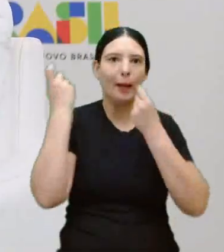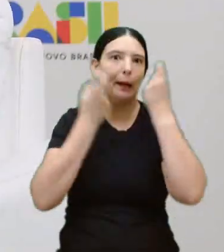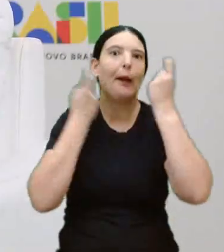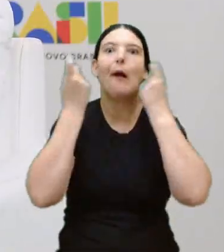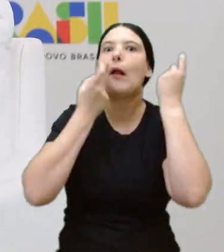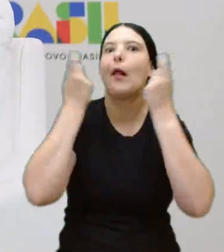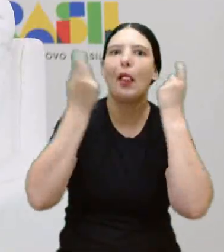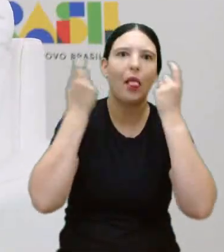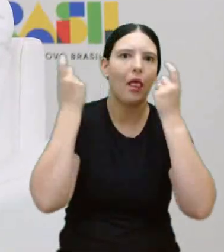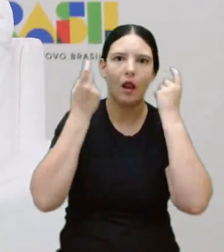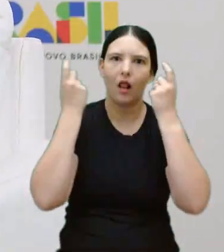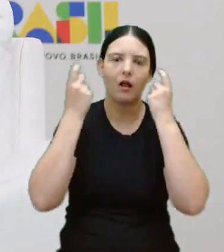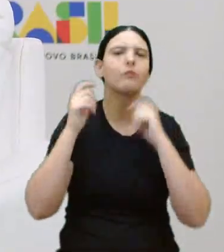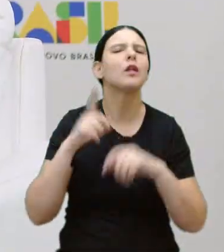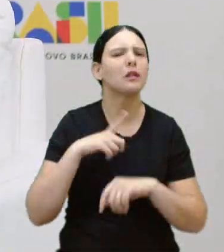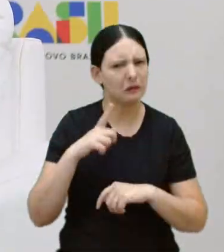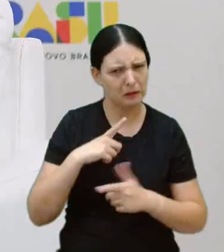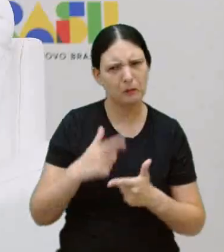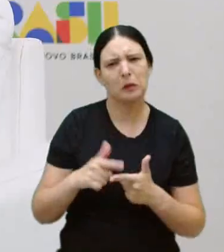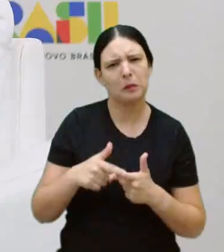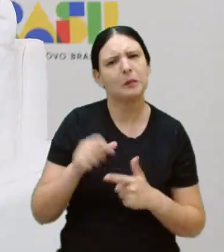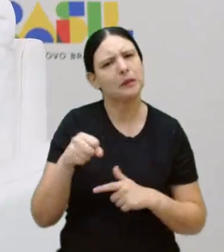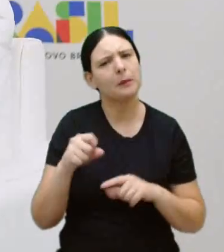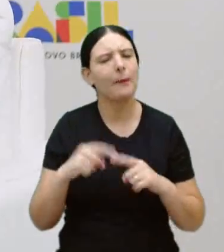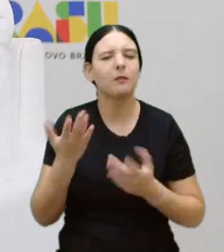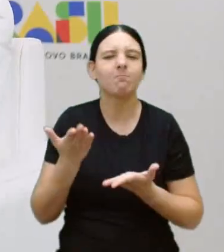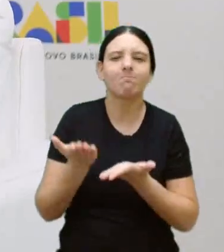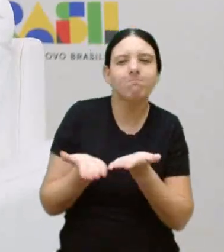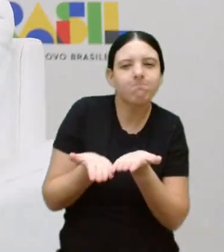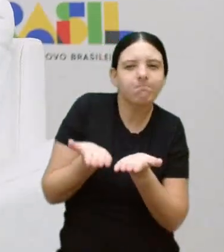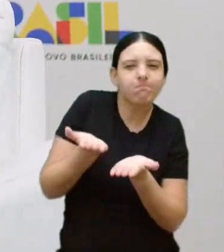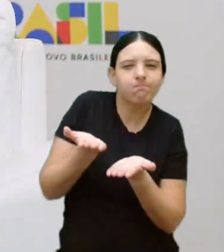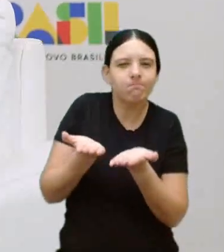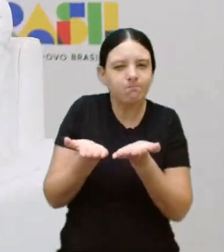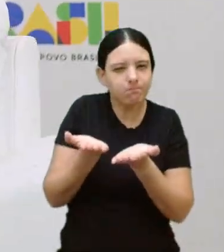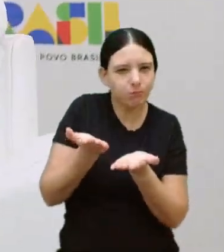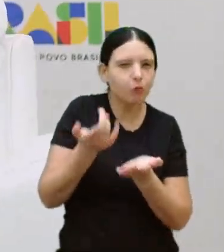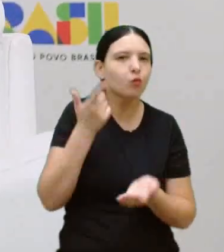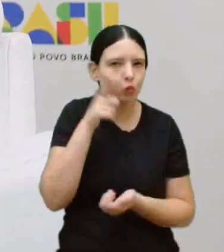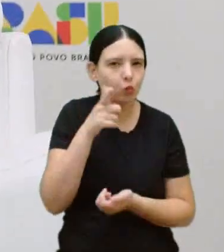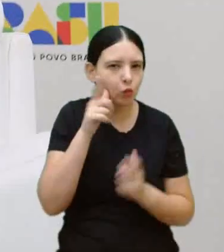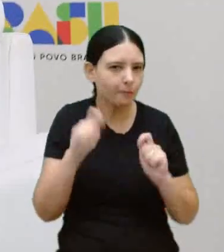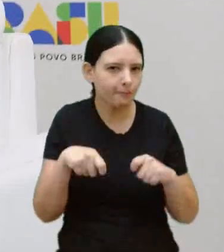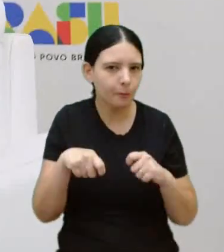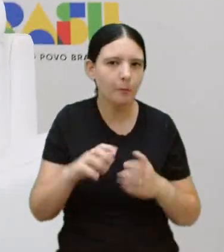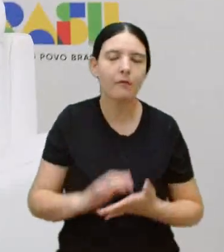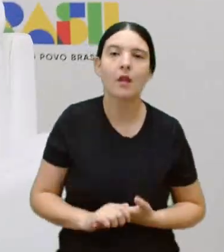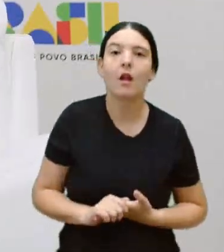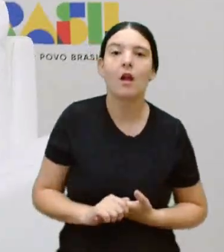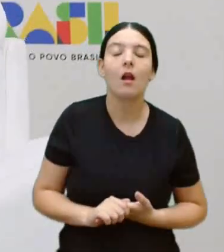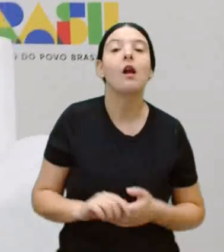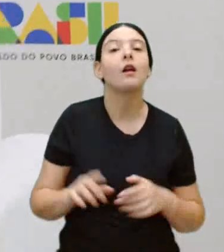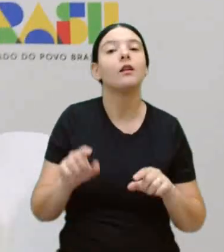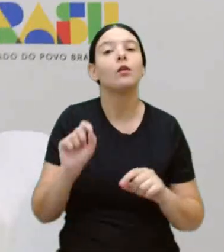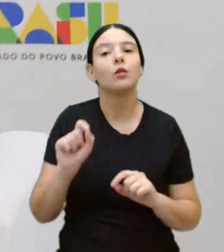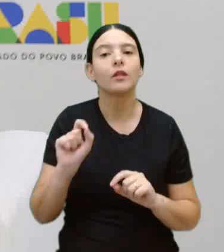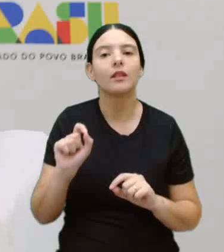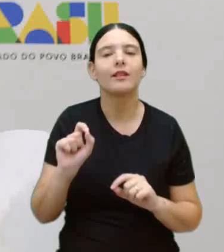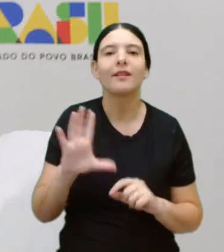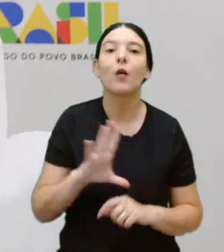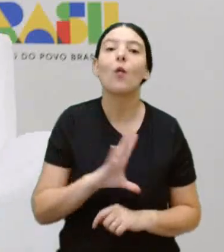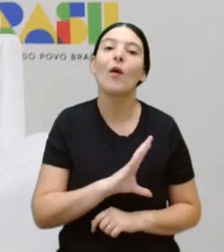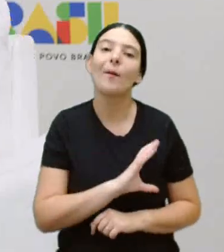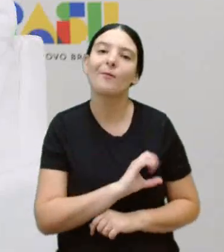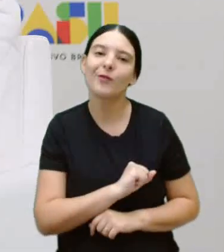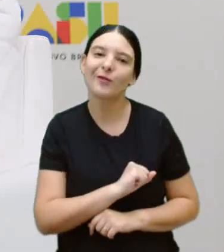ter tensões, mas ela consegue fazer um equilíbrio, consegue se regular. E um elemento que ajuda a regular é o amor. Essa